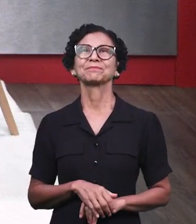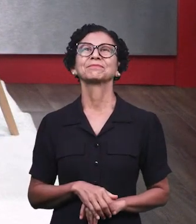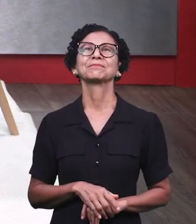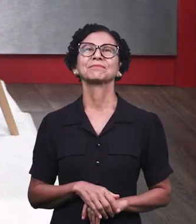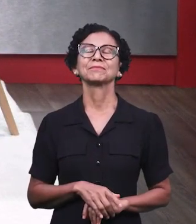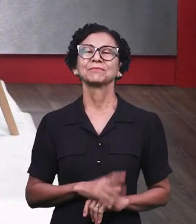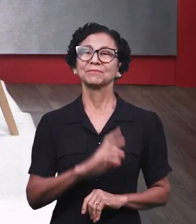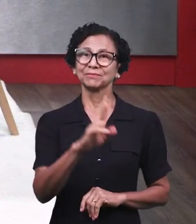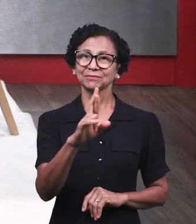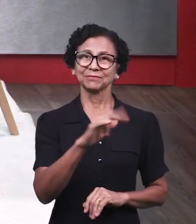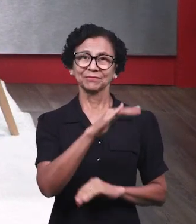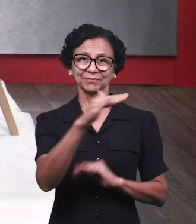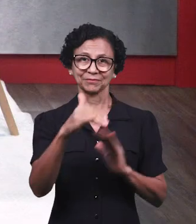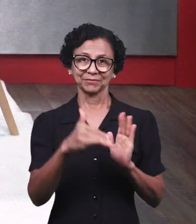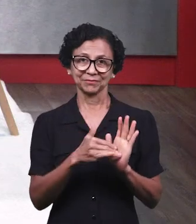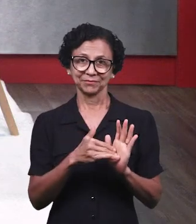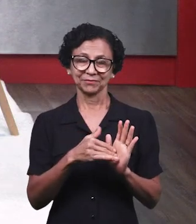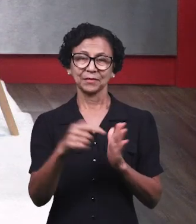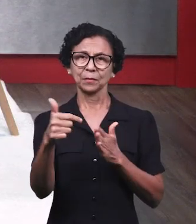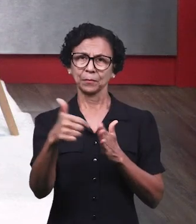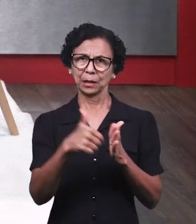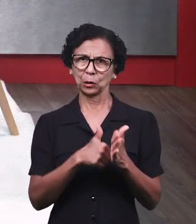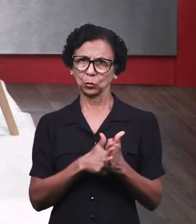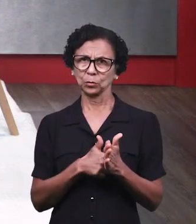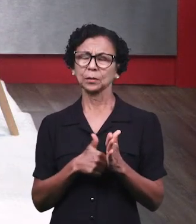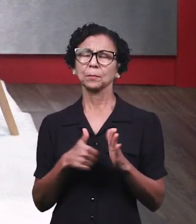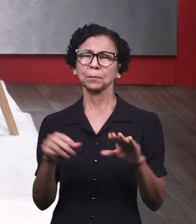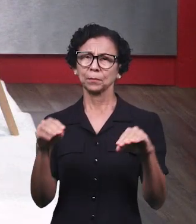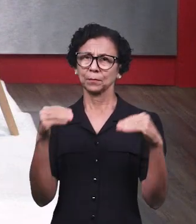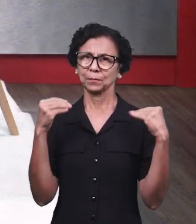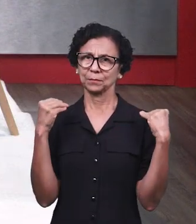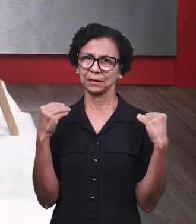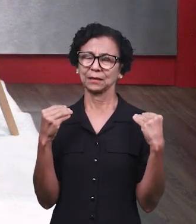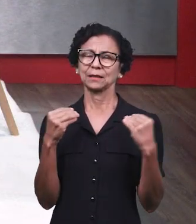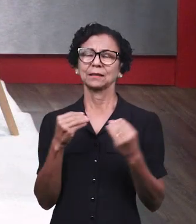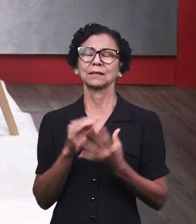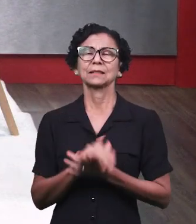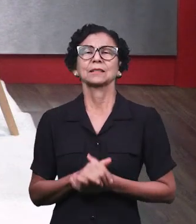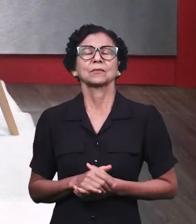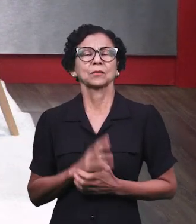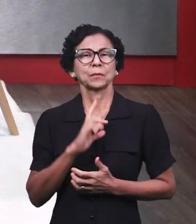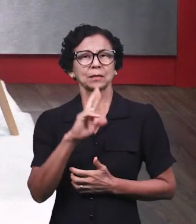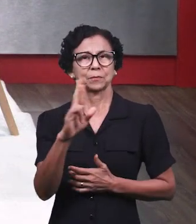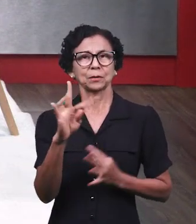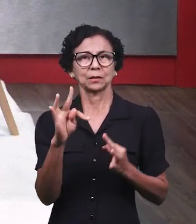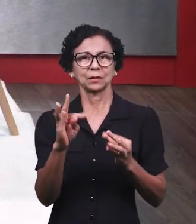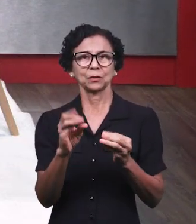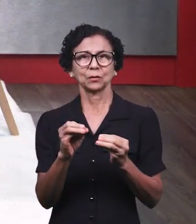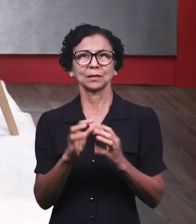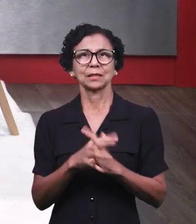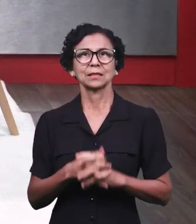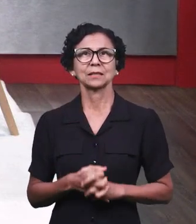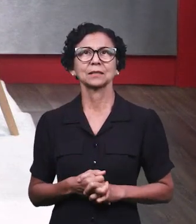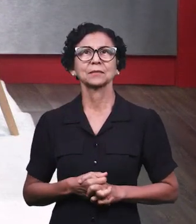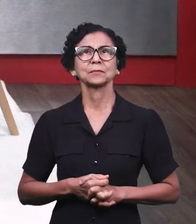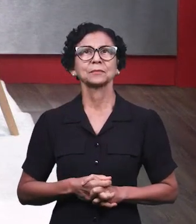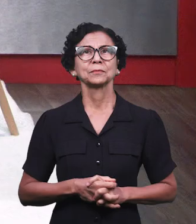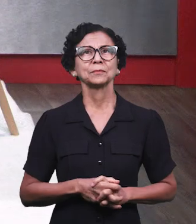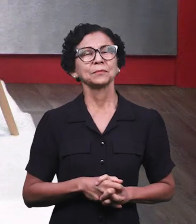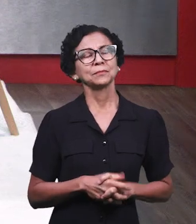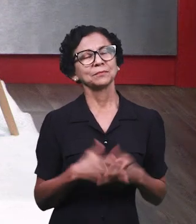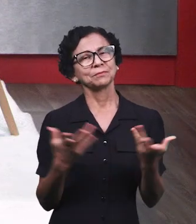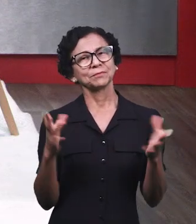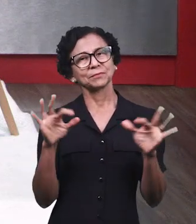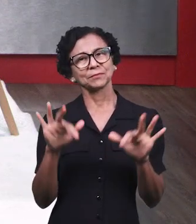esse pessoal todo? Com certeza. Todas as perguntas que vocês quiserem podem mandar lá, que nós vamos estar lá para responder todas